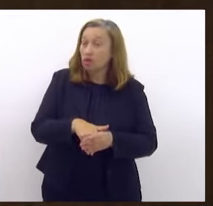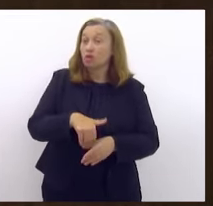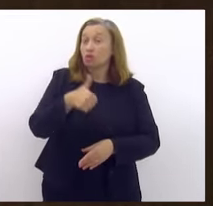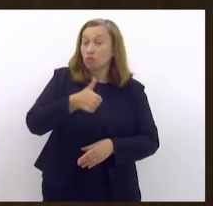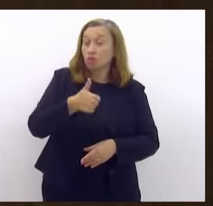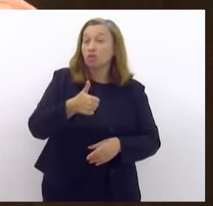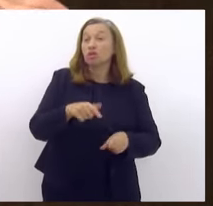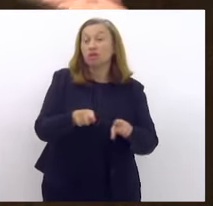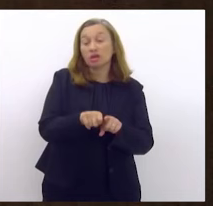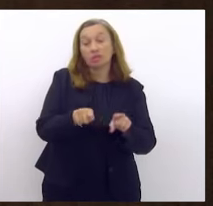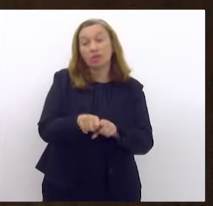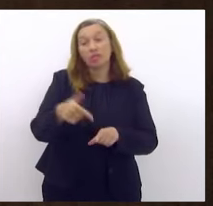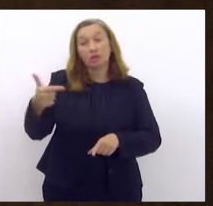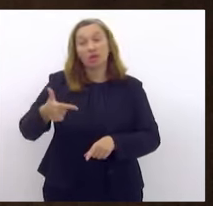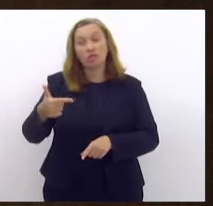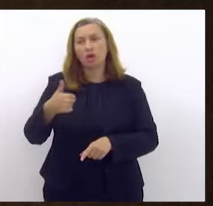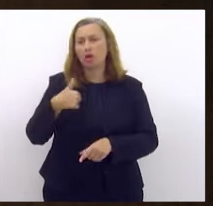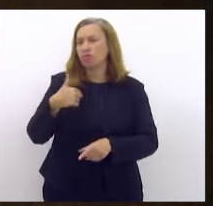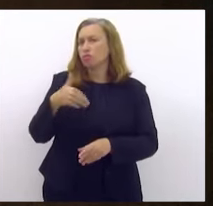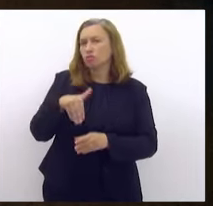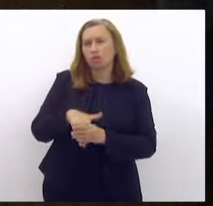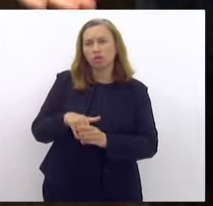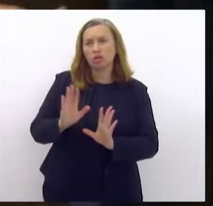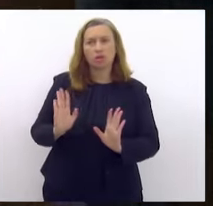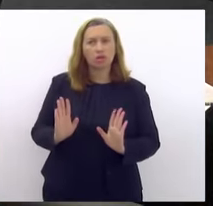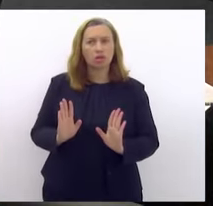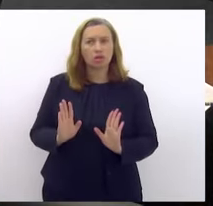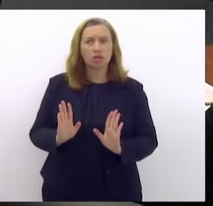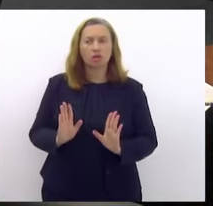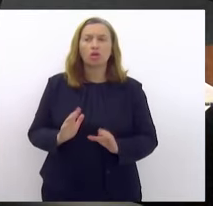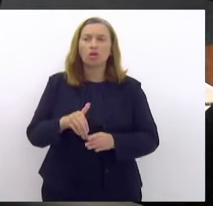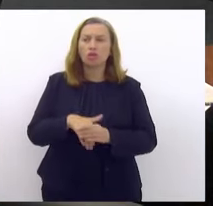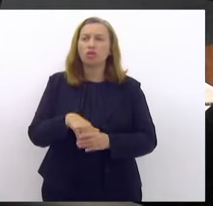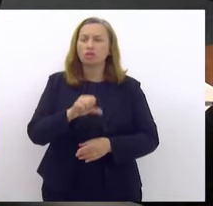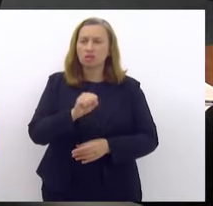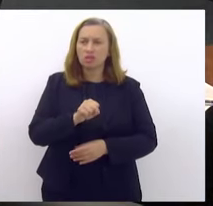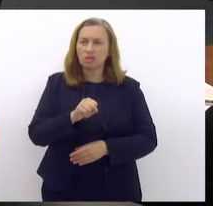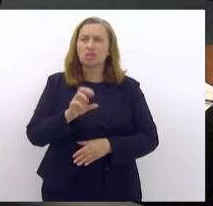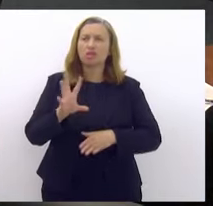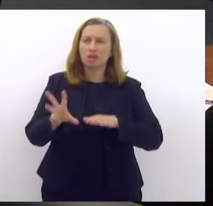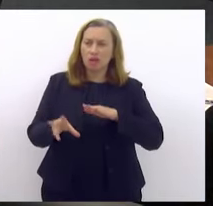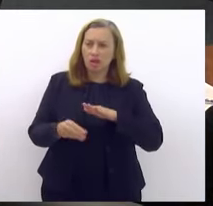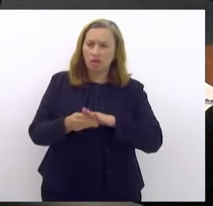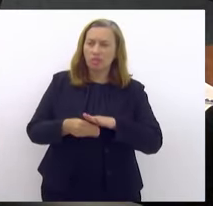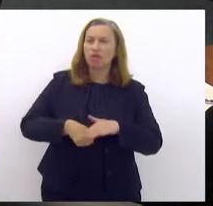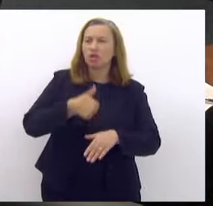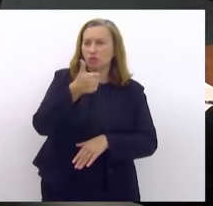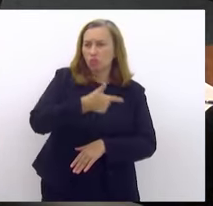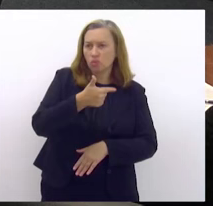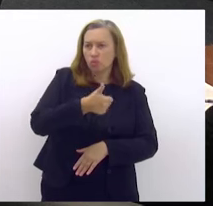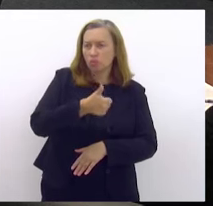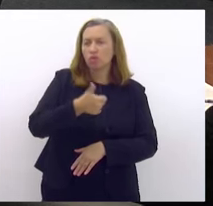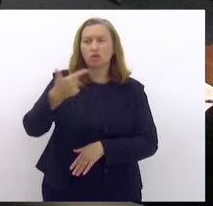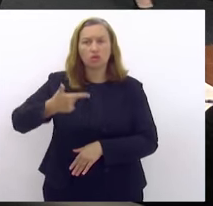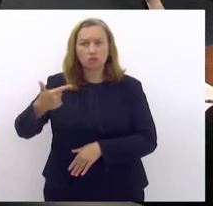para 2 depois, senão eu não votei. Né? Eu tava... Marta Rocha, vota sim a emenda, por favor. Votando sim na 1 e na 2.